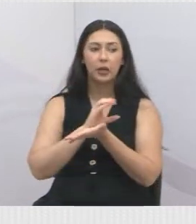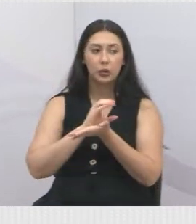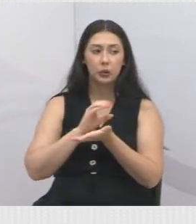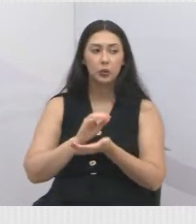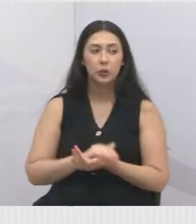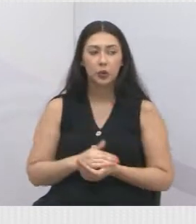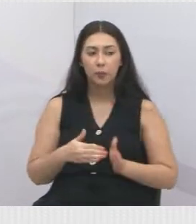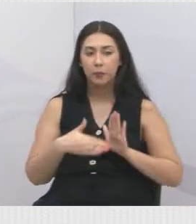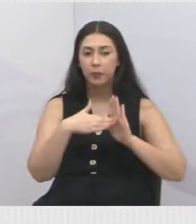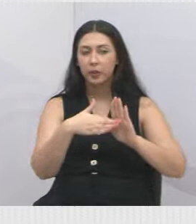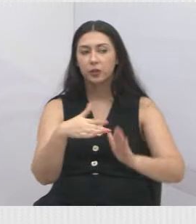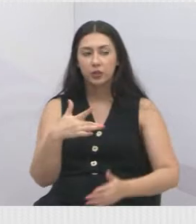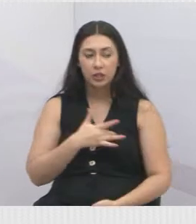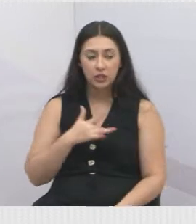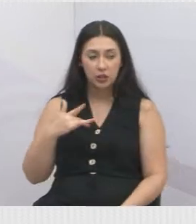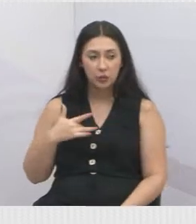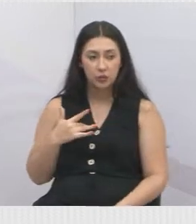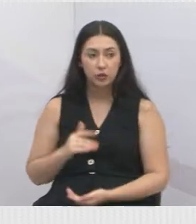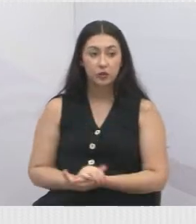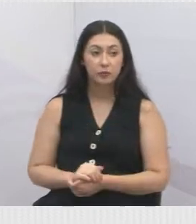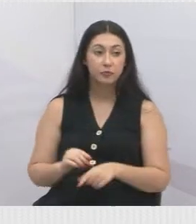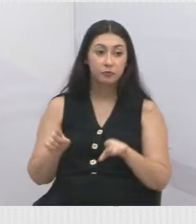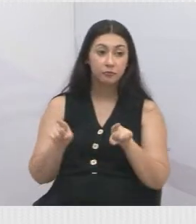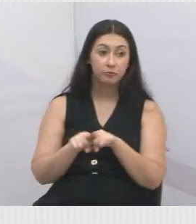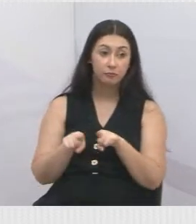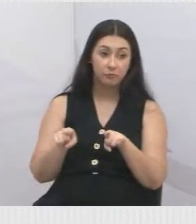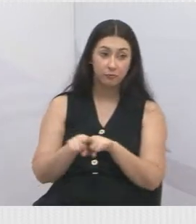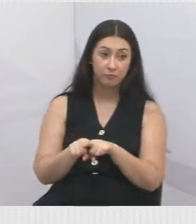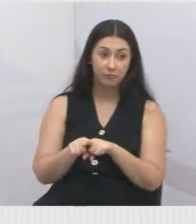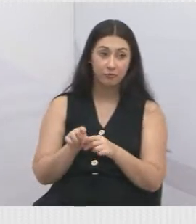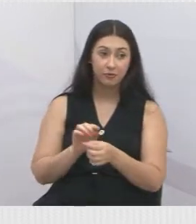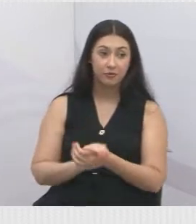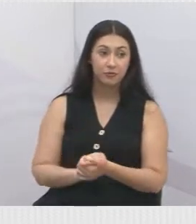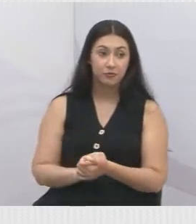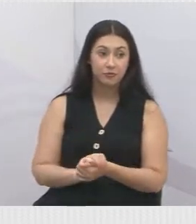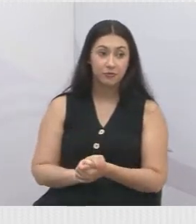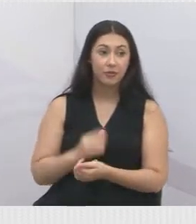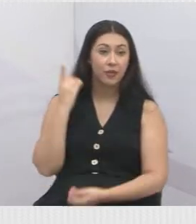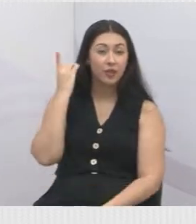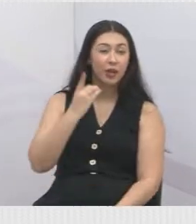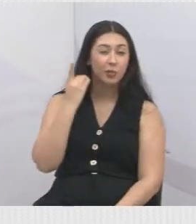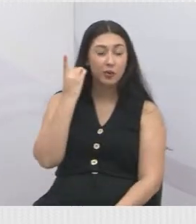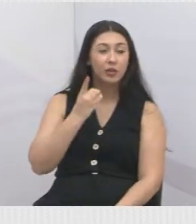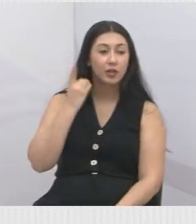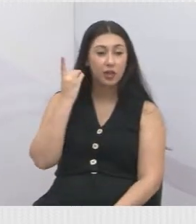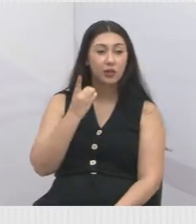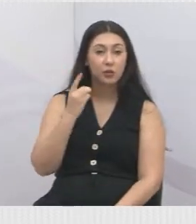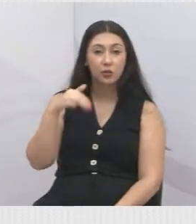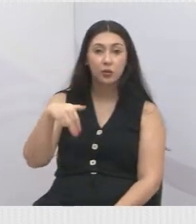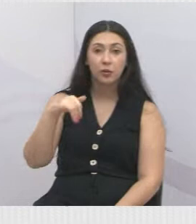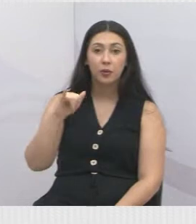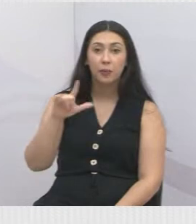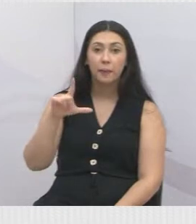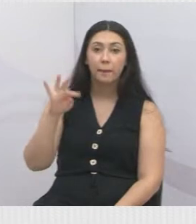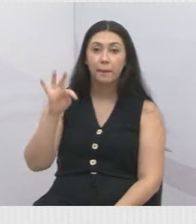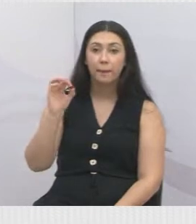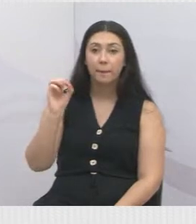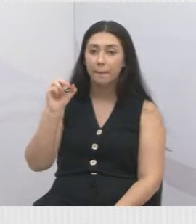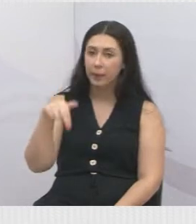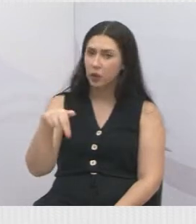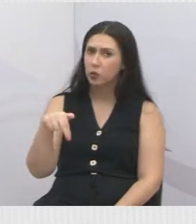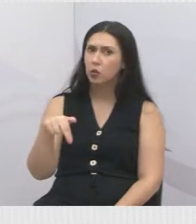para a área da saúde. E, por fim, e não menos importante, deputado federal Milton Vieira.